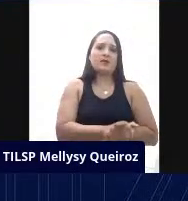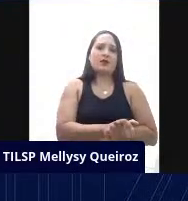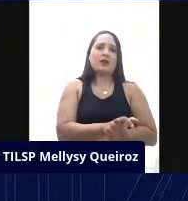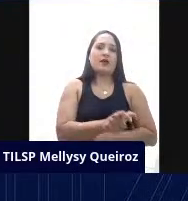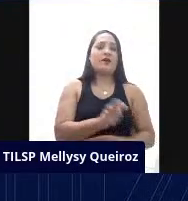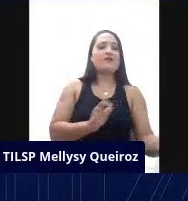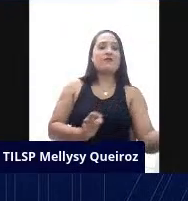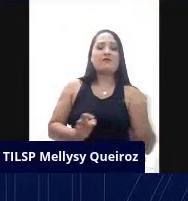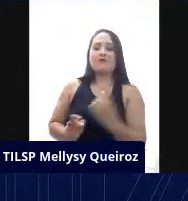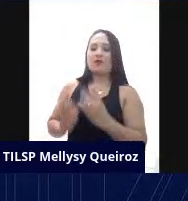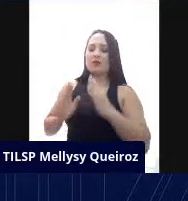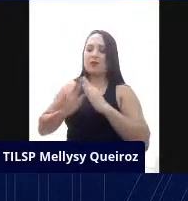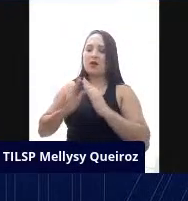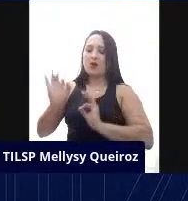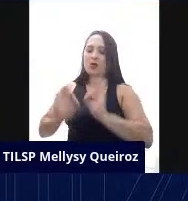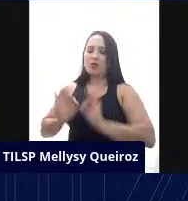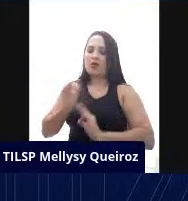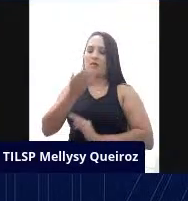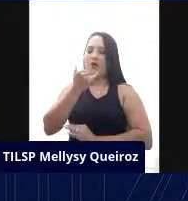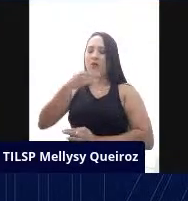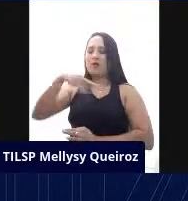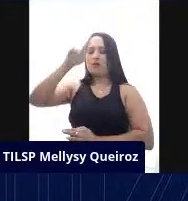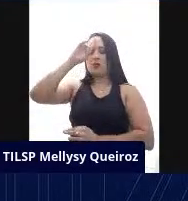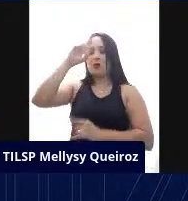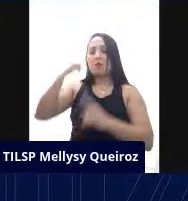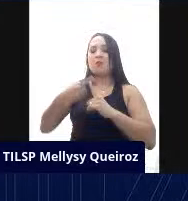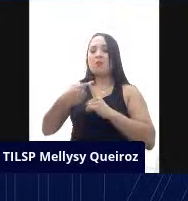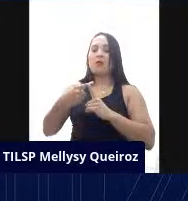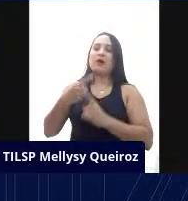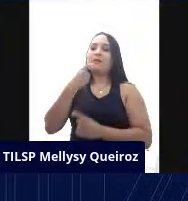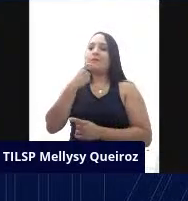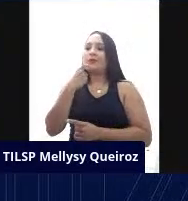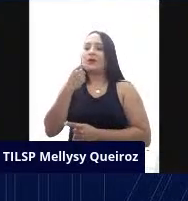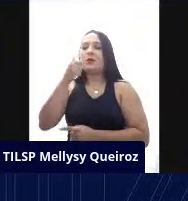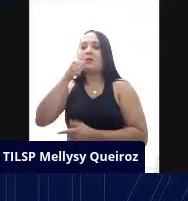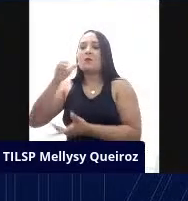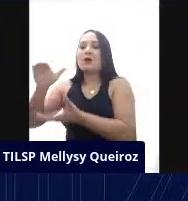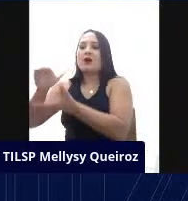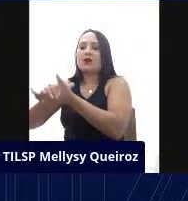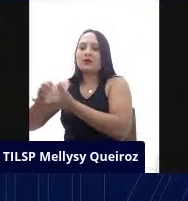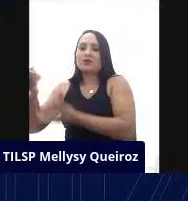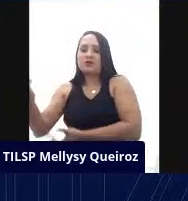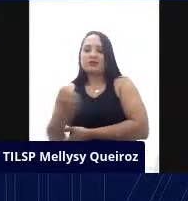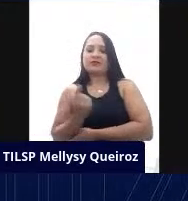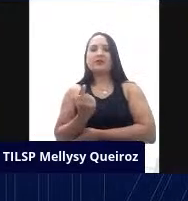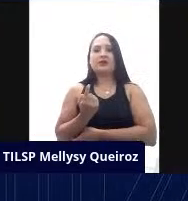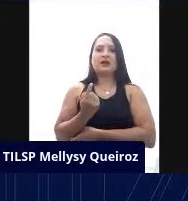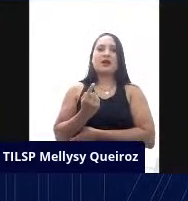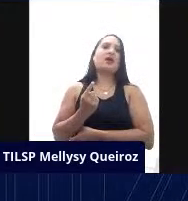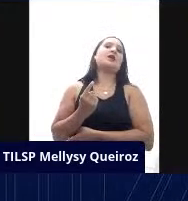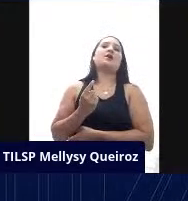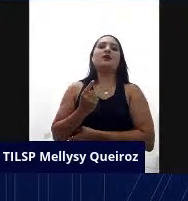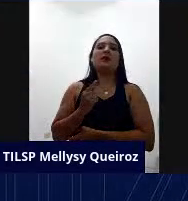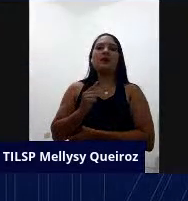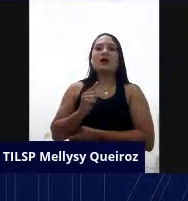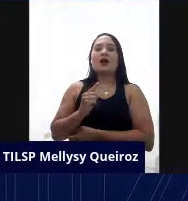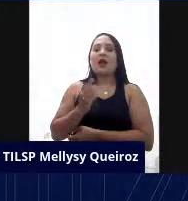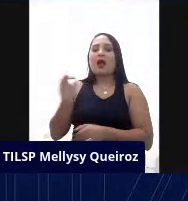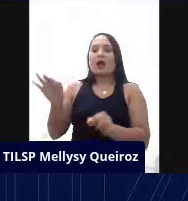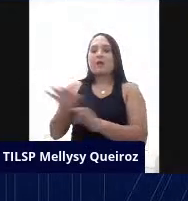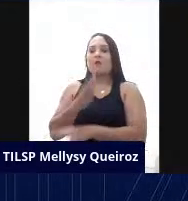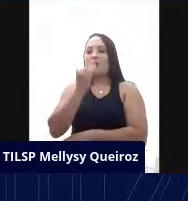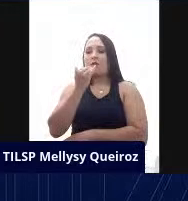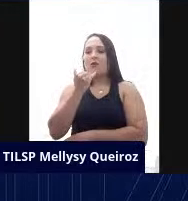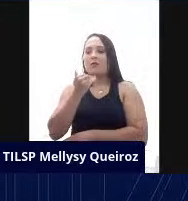prepara o almoço, porque já já o marido chega. Depois da refeição, nada de descanso, hein? Pelo menos para